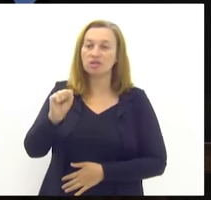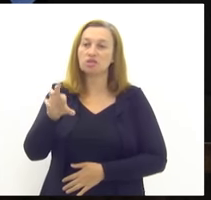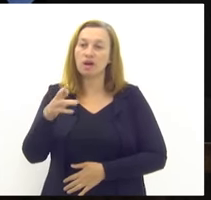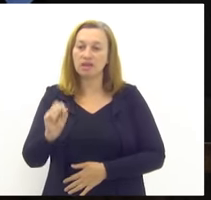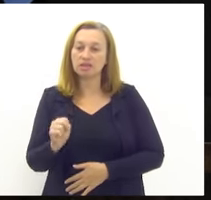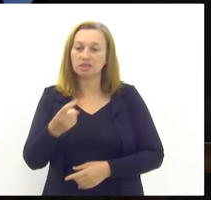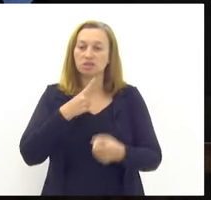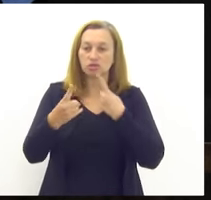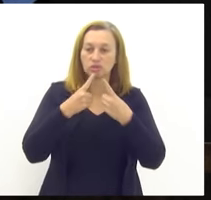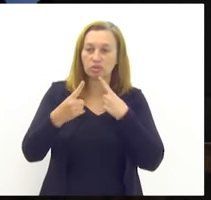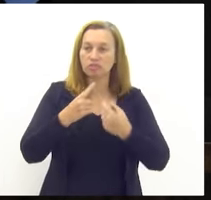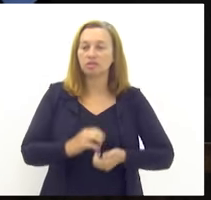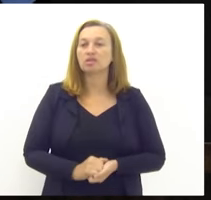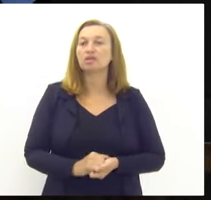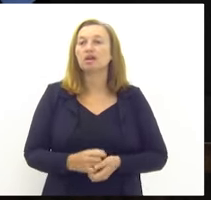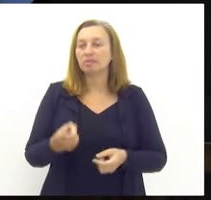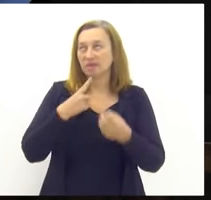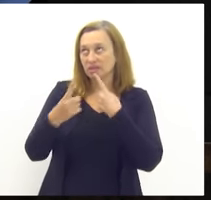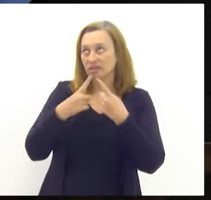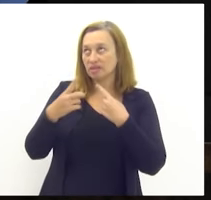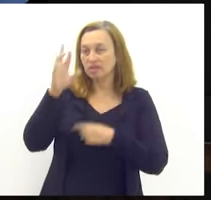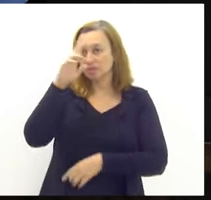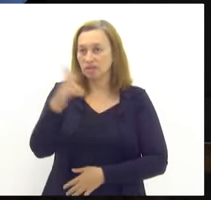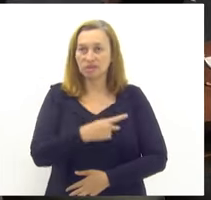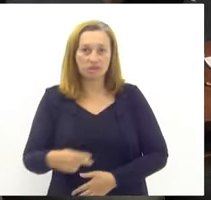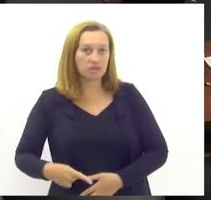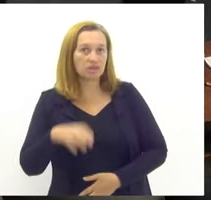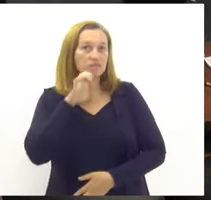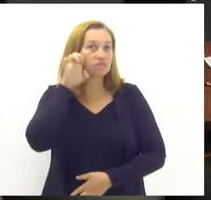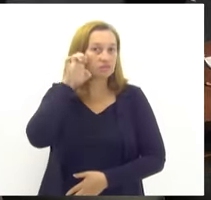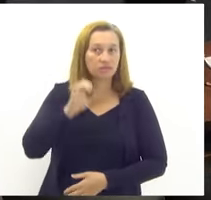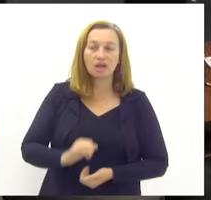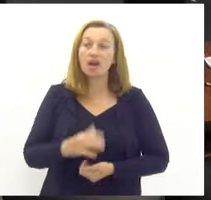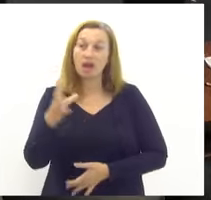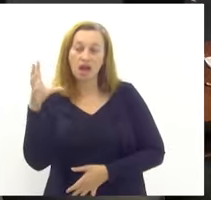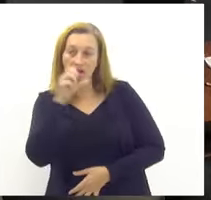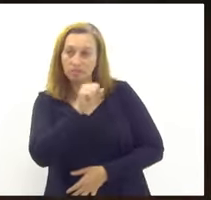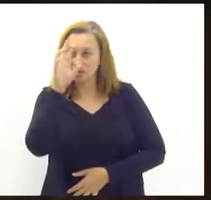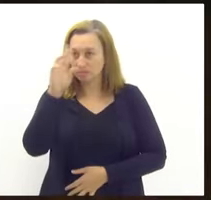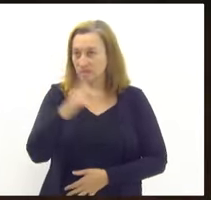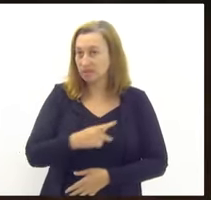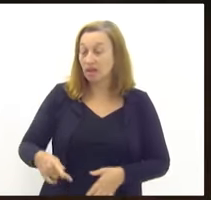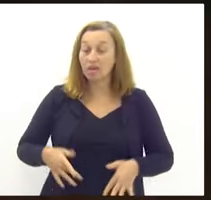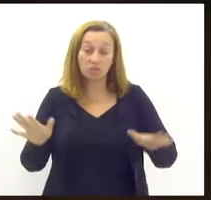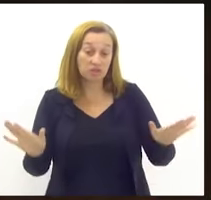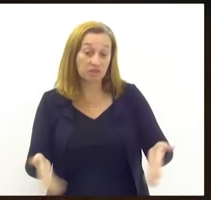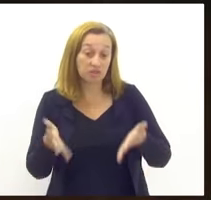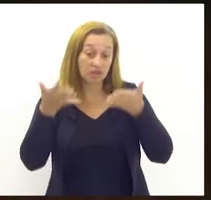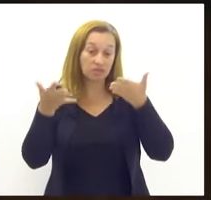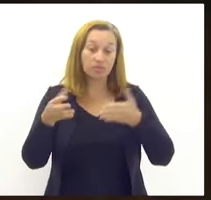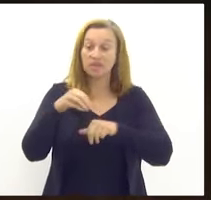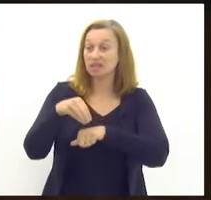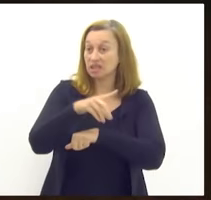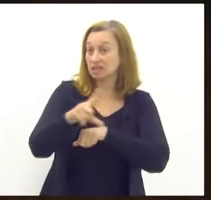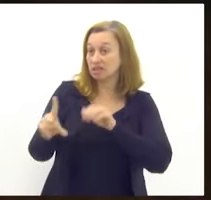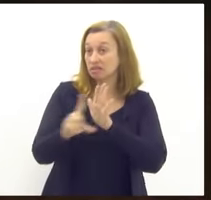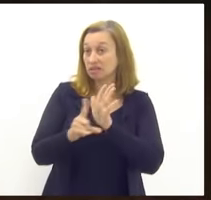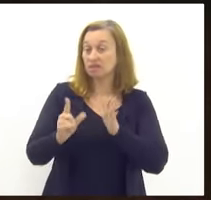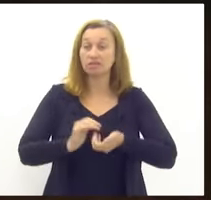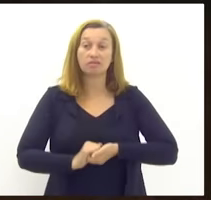em discussão deputada ramente Presidente a motivação para essa indicação